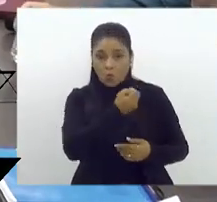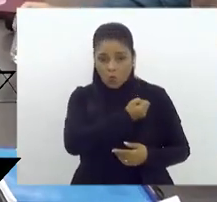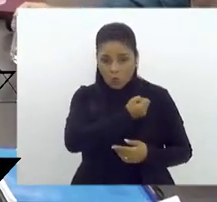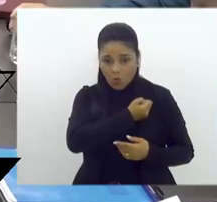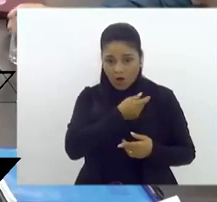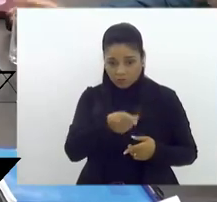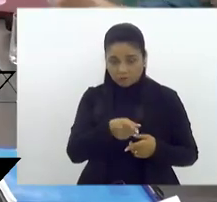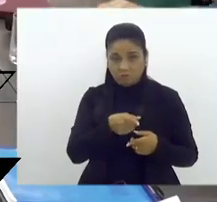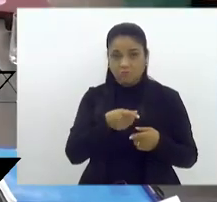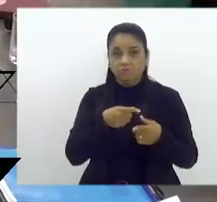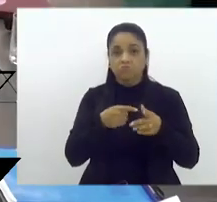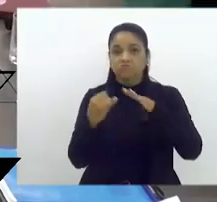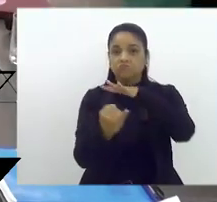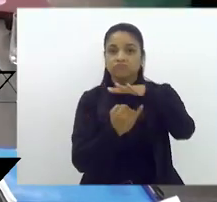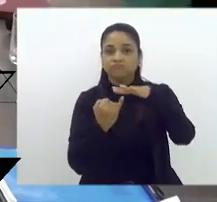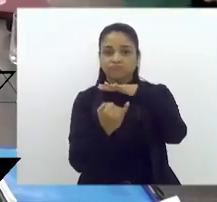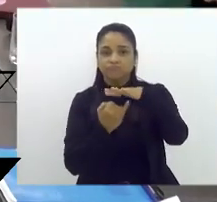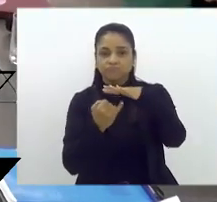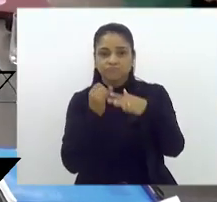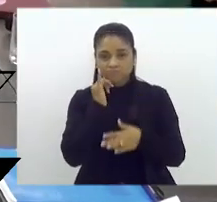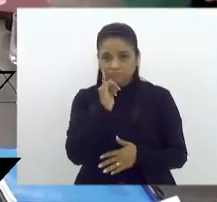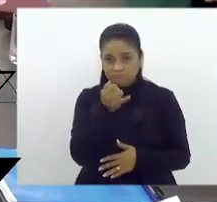as instituições